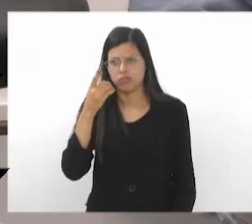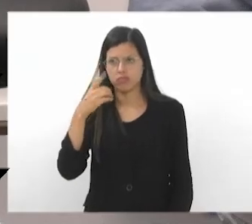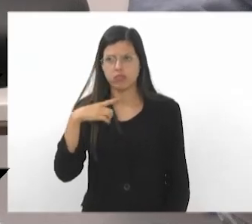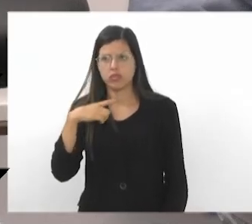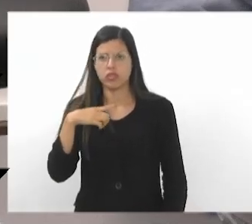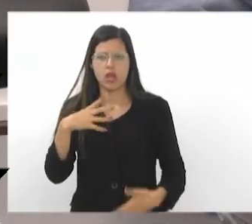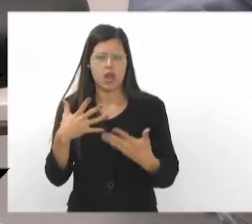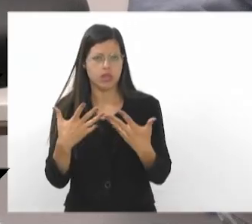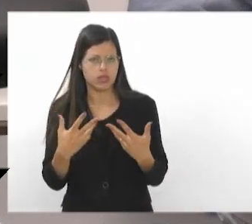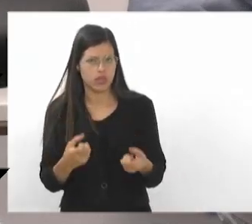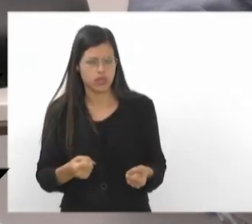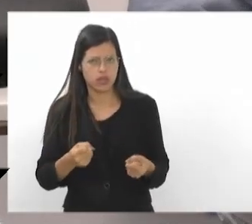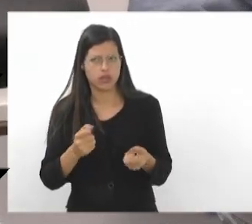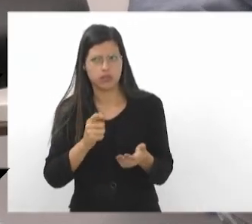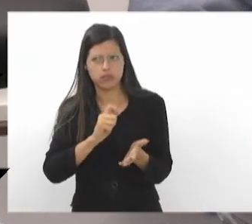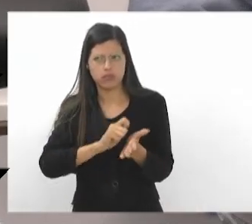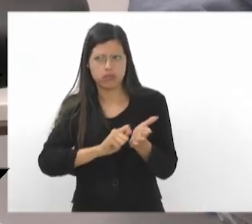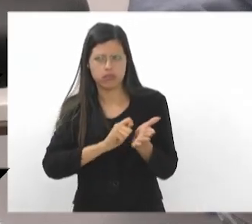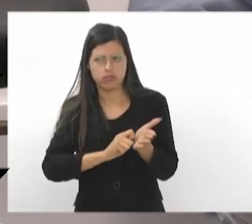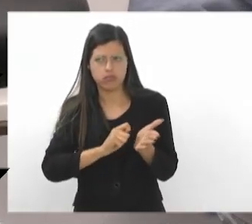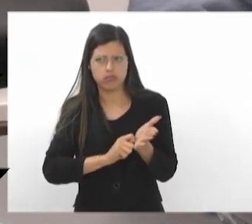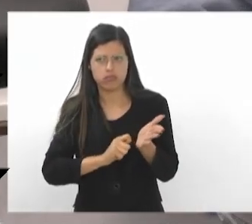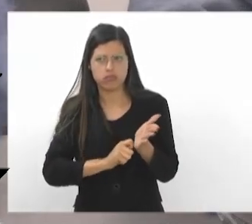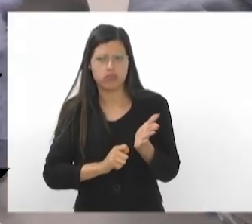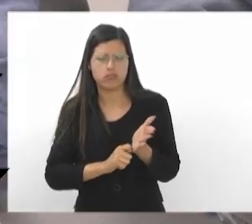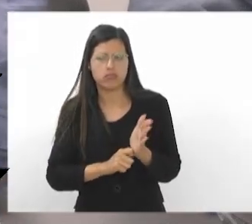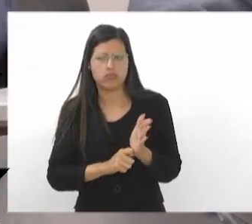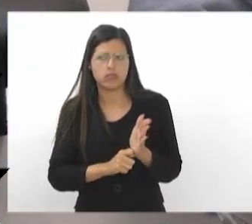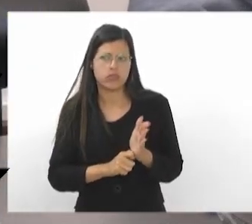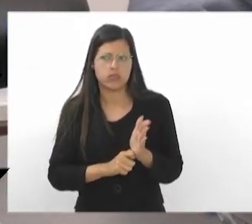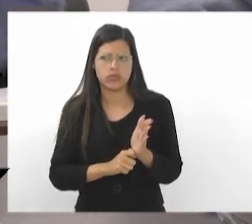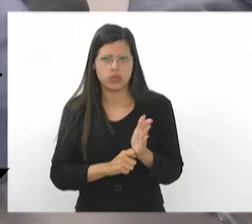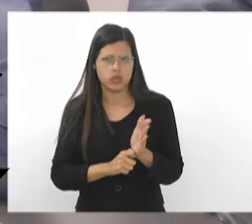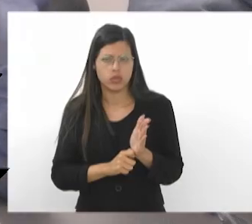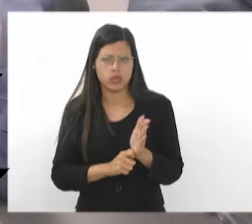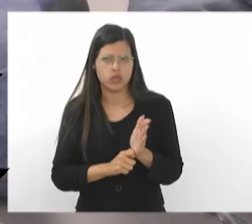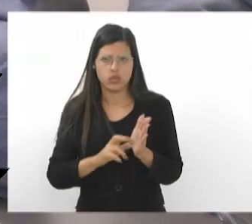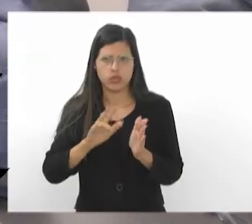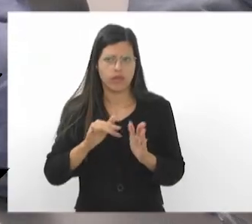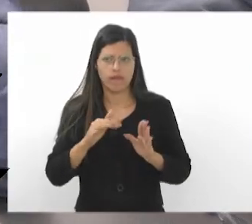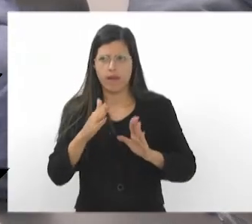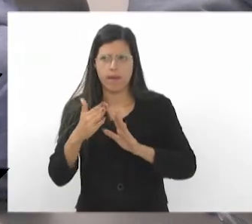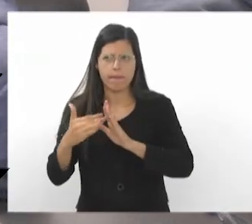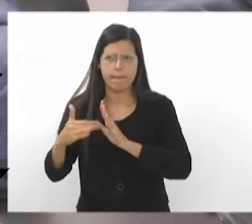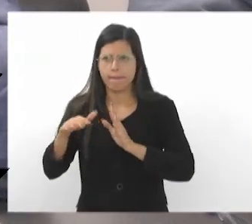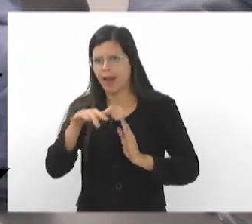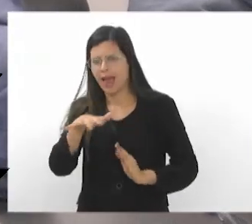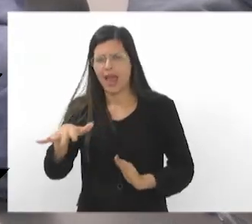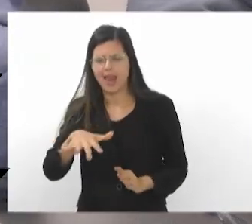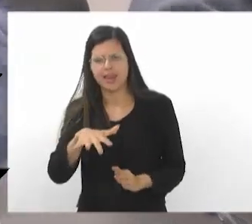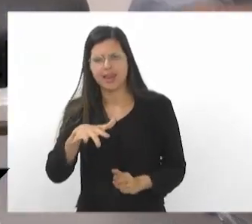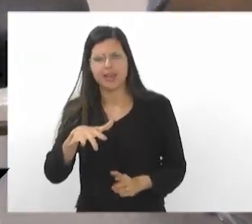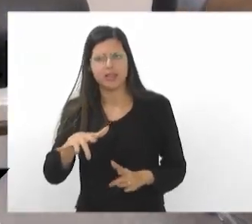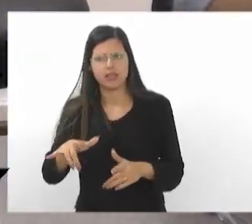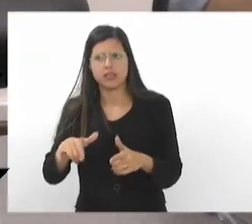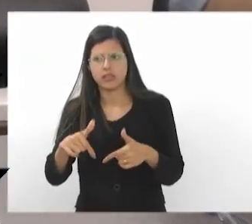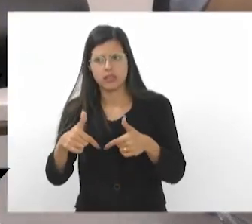por escrito que aquilo ia para qualquer coisa, ação social da secretaria, o que não é verdade.